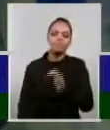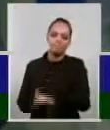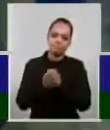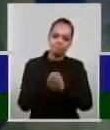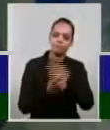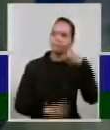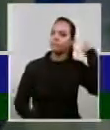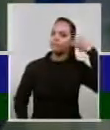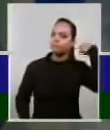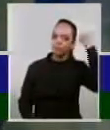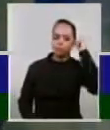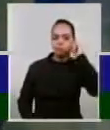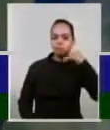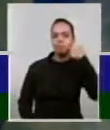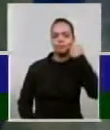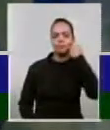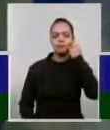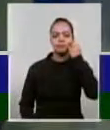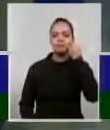cumprimentar o vereador Juliano Modesto.